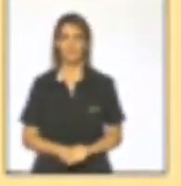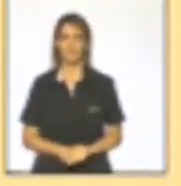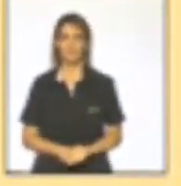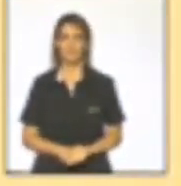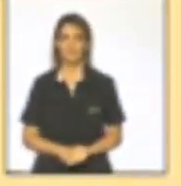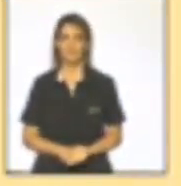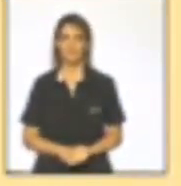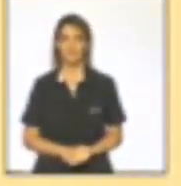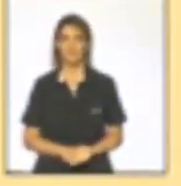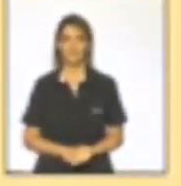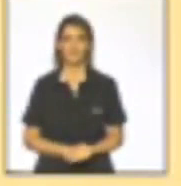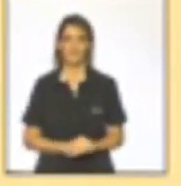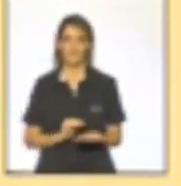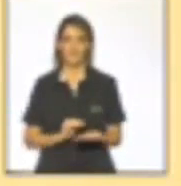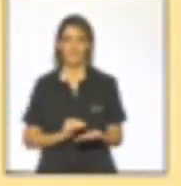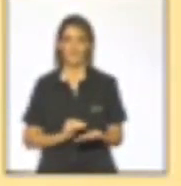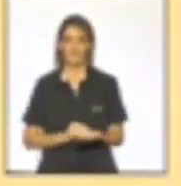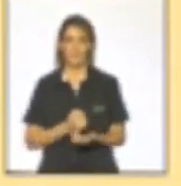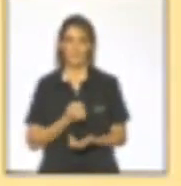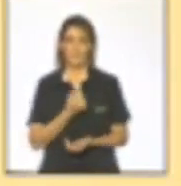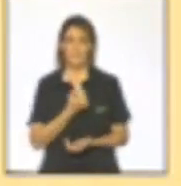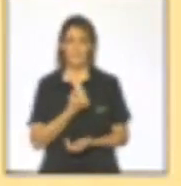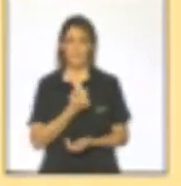Eita, falta pouco.